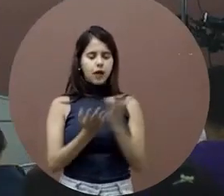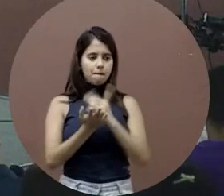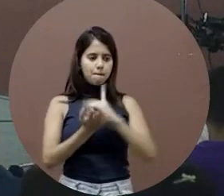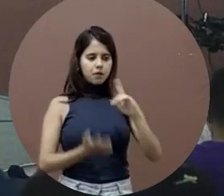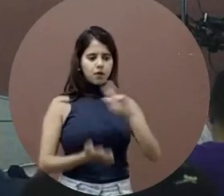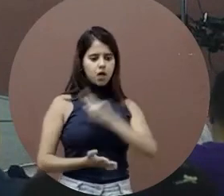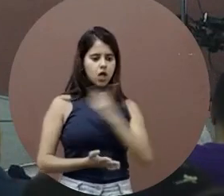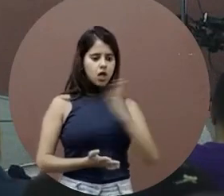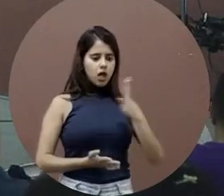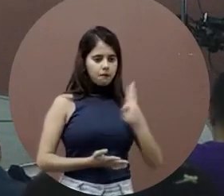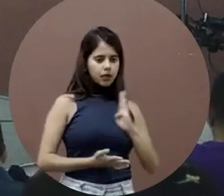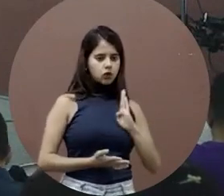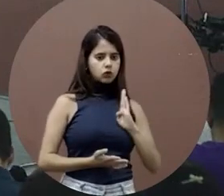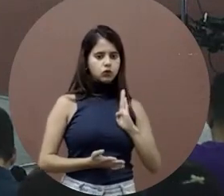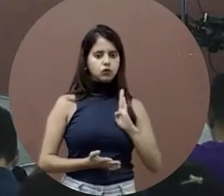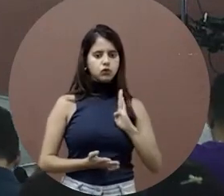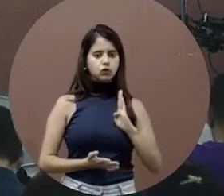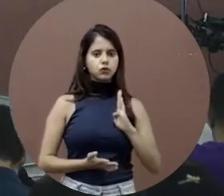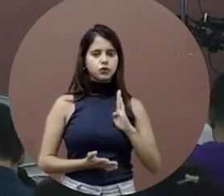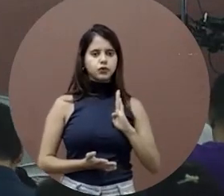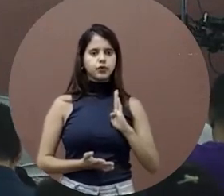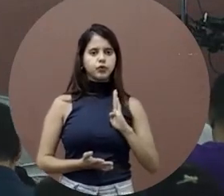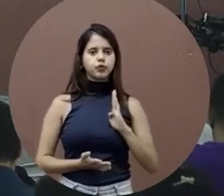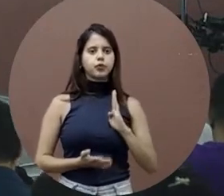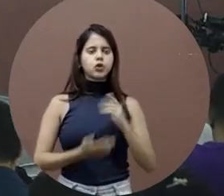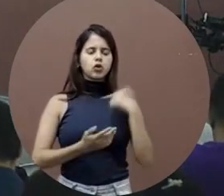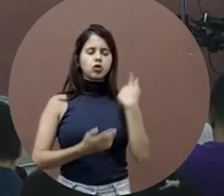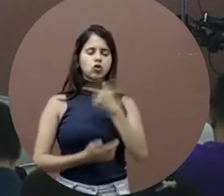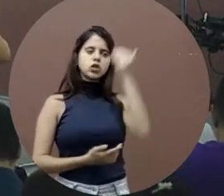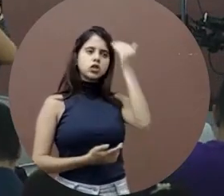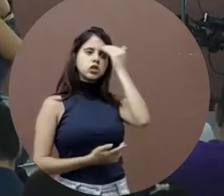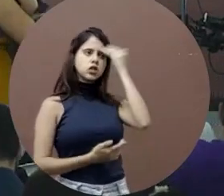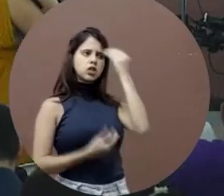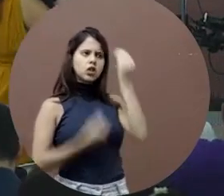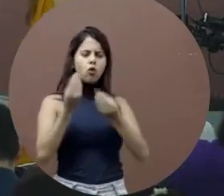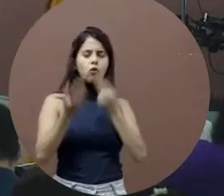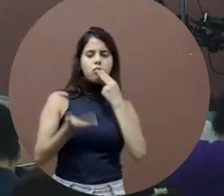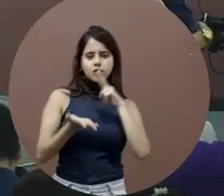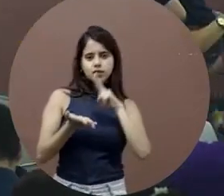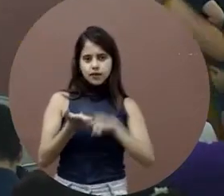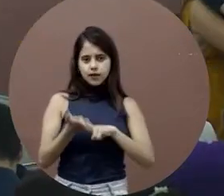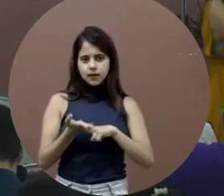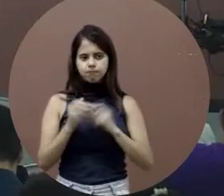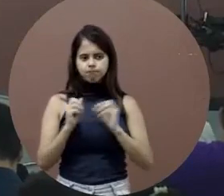E nós vamos entender um pouquinho mais a respeito dessa epístola.